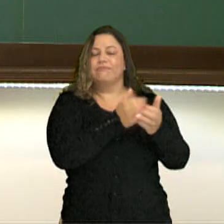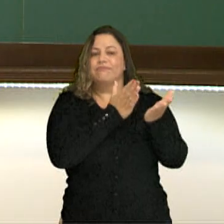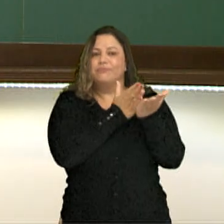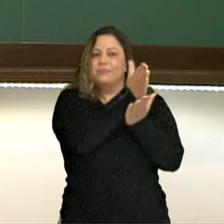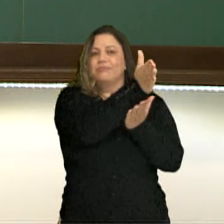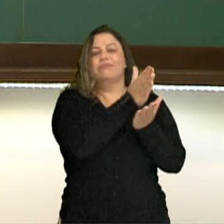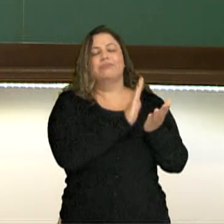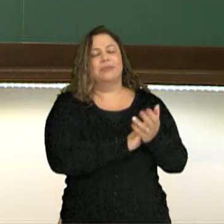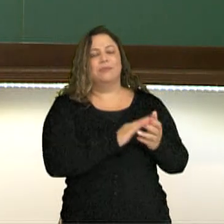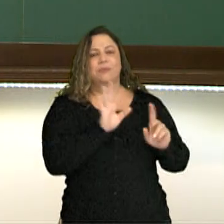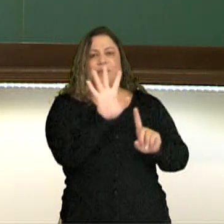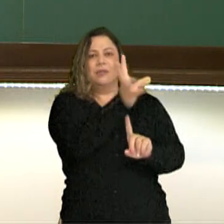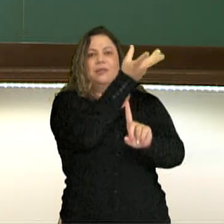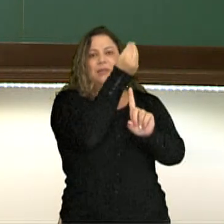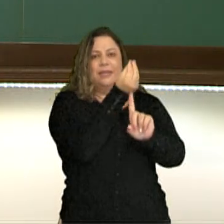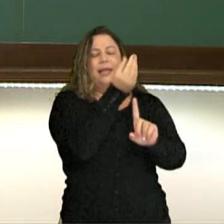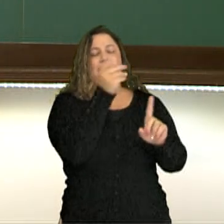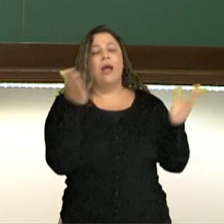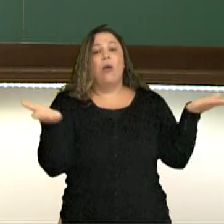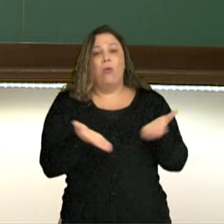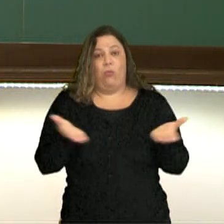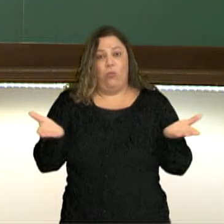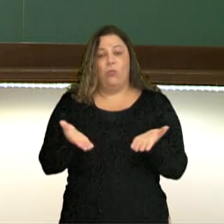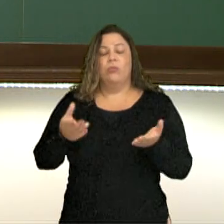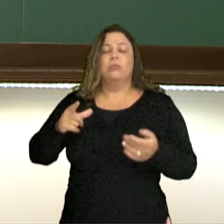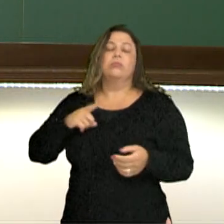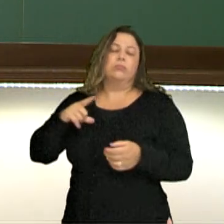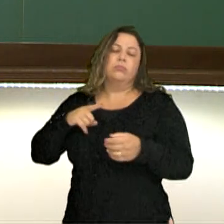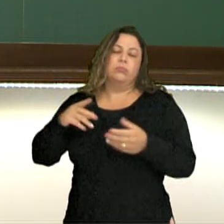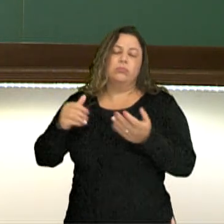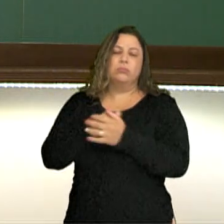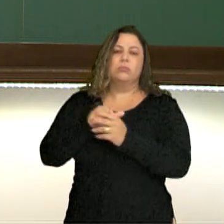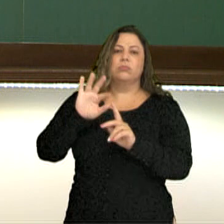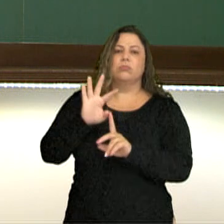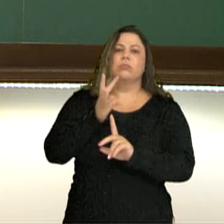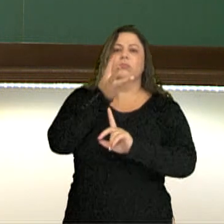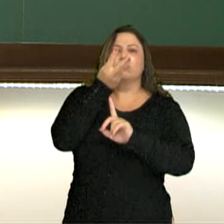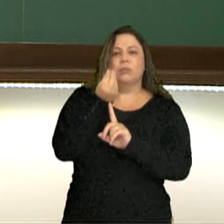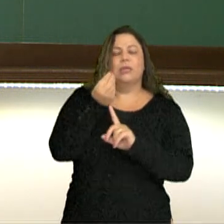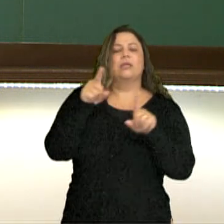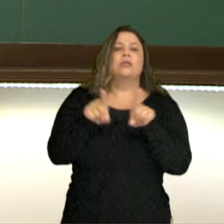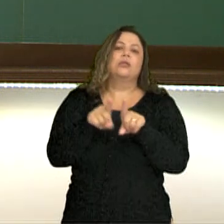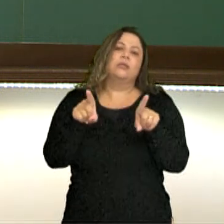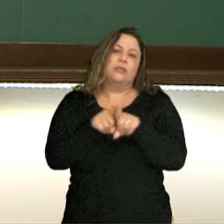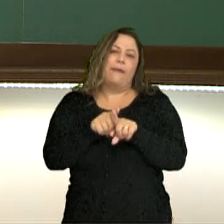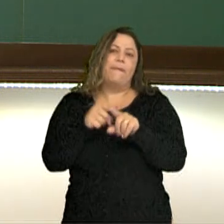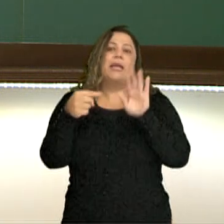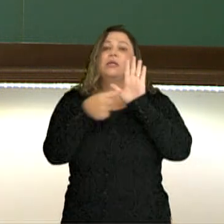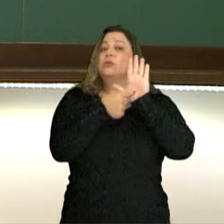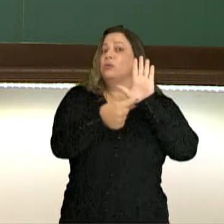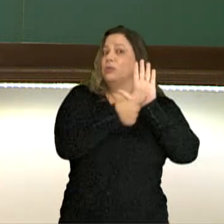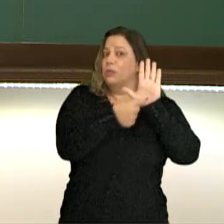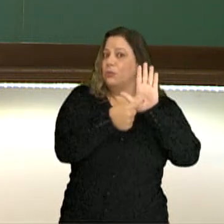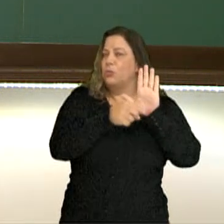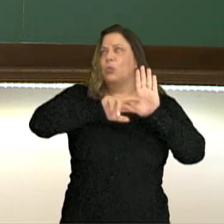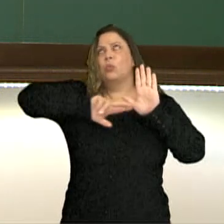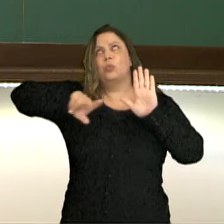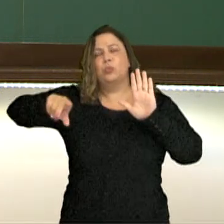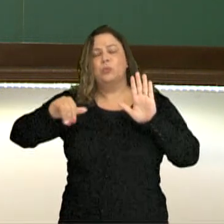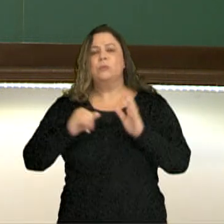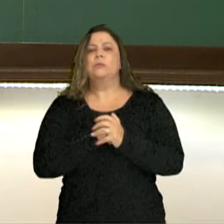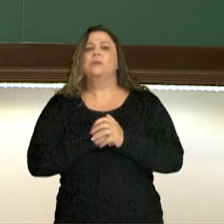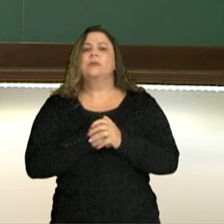Então, hoje, ela exerce tanto a função artística como a função de denúncia, então, como a